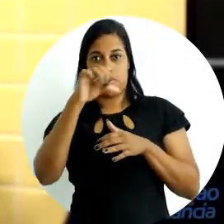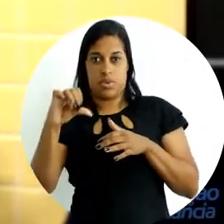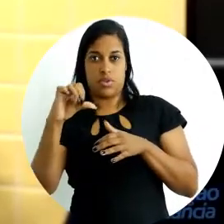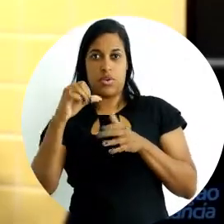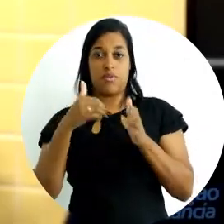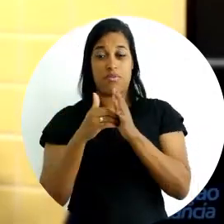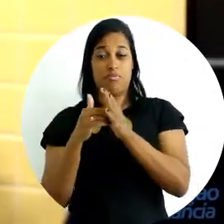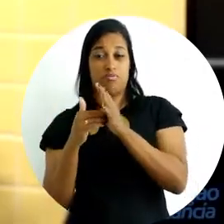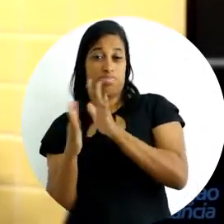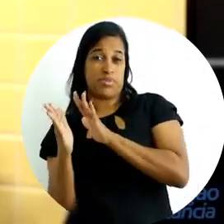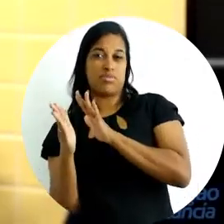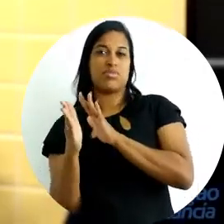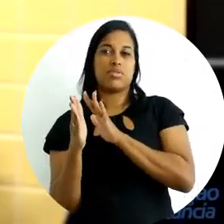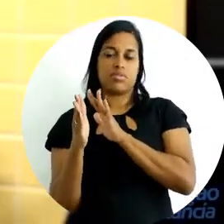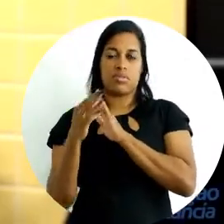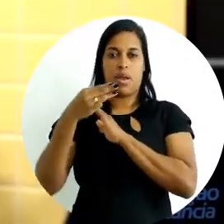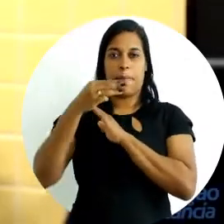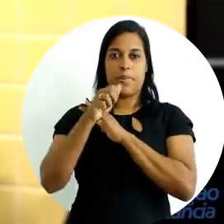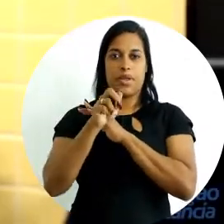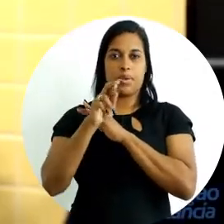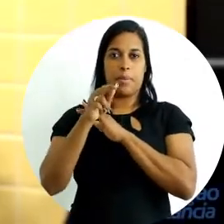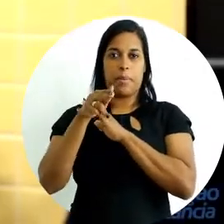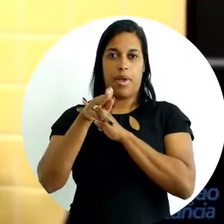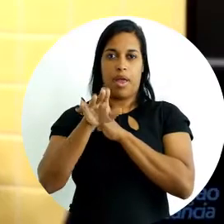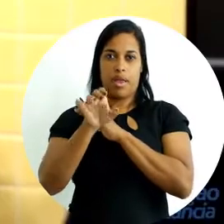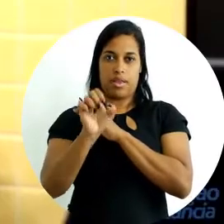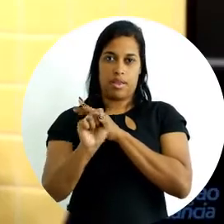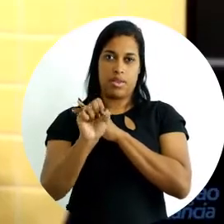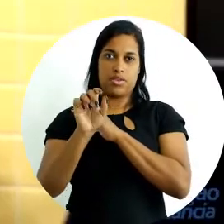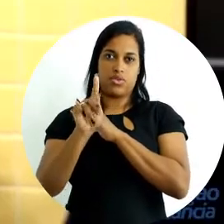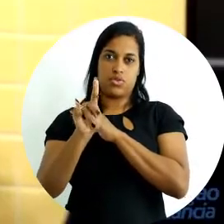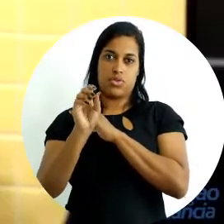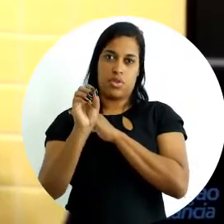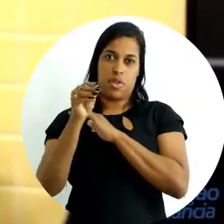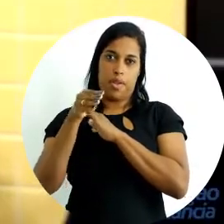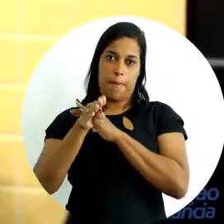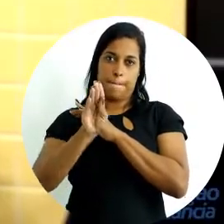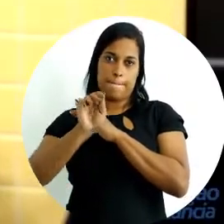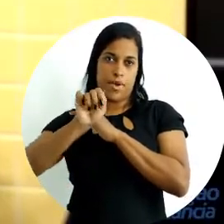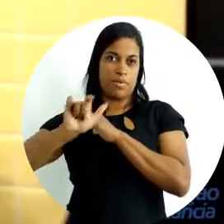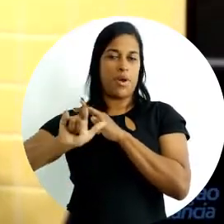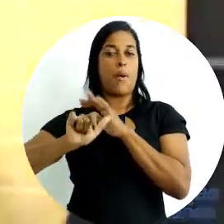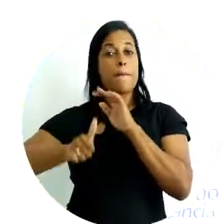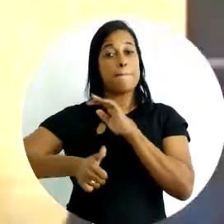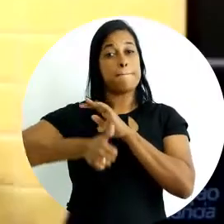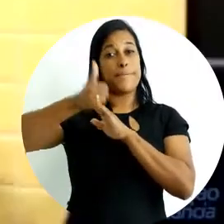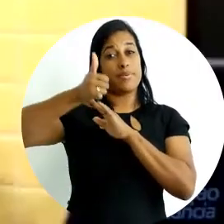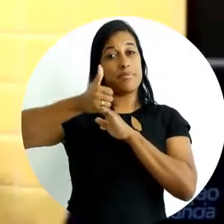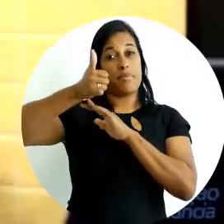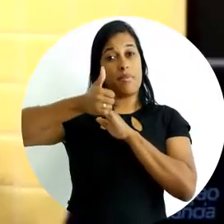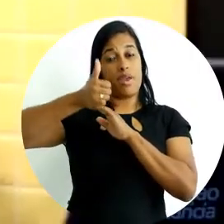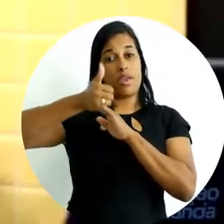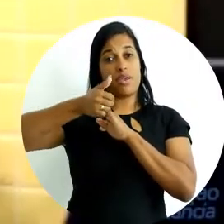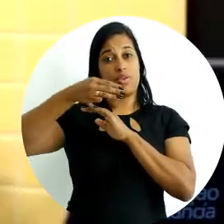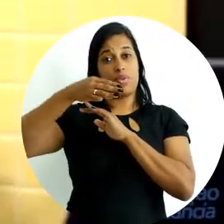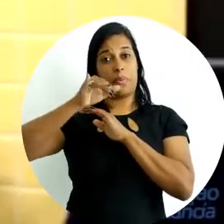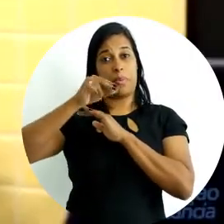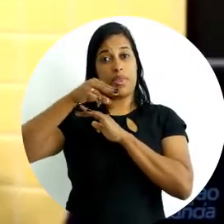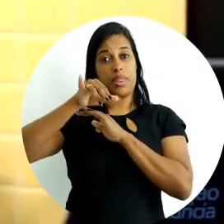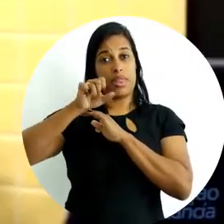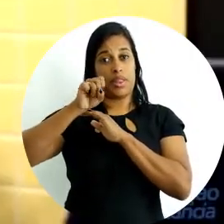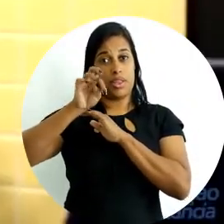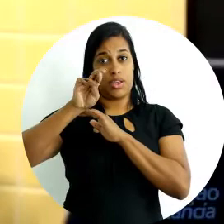1759, quando eles foram expulsos pelo Marquês de Pombal, primeiro-ministro de Portugal na época. O